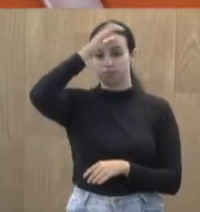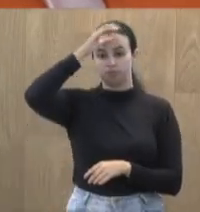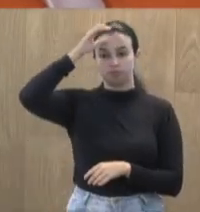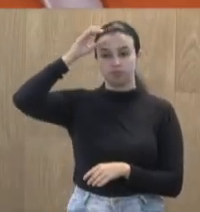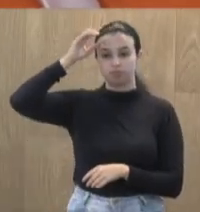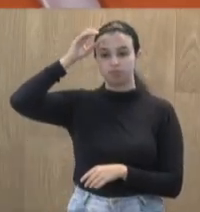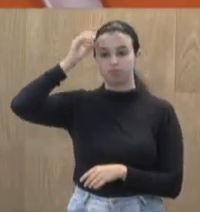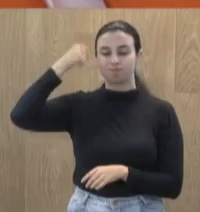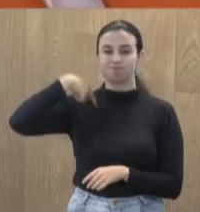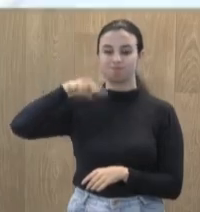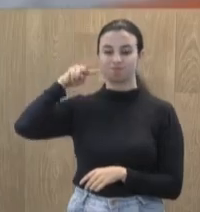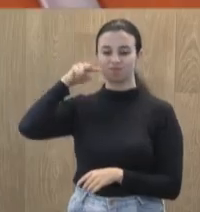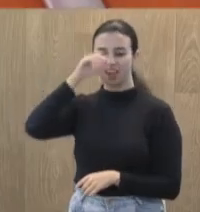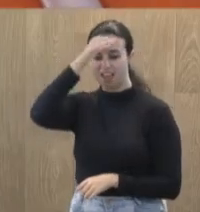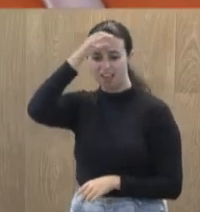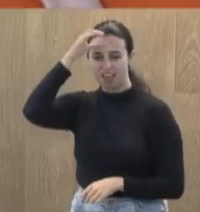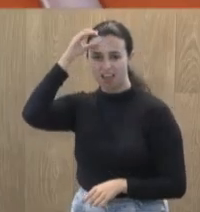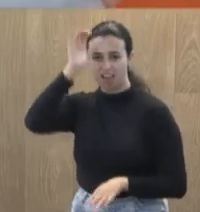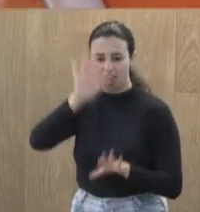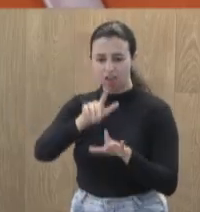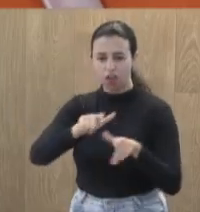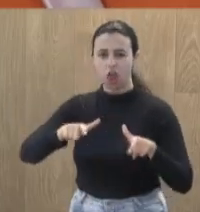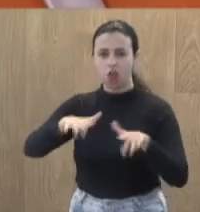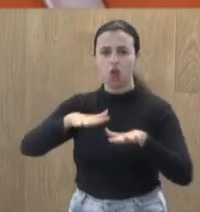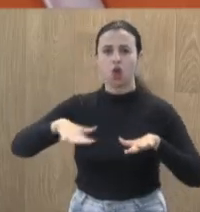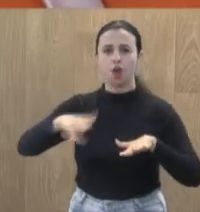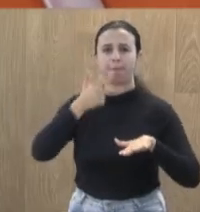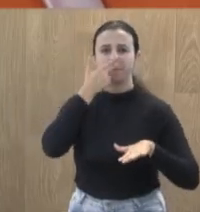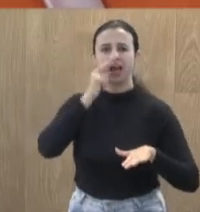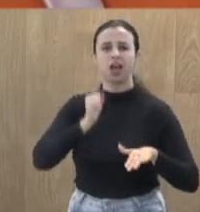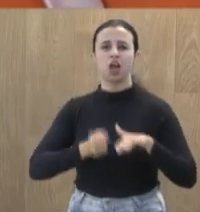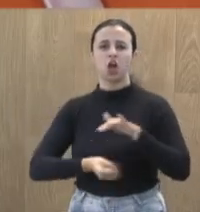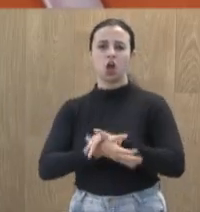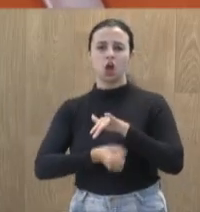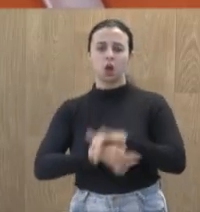corrupção. Qual de vocês é os ladrão?